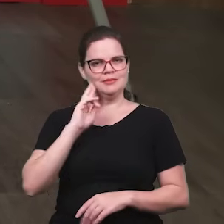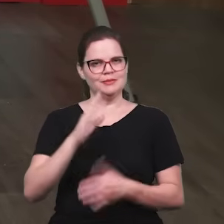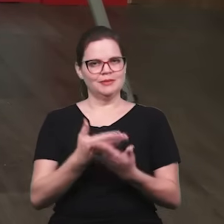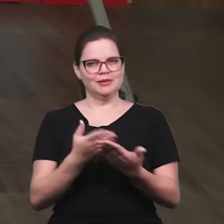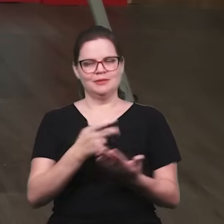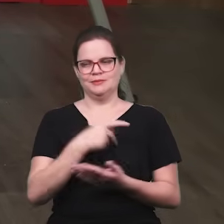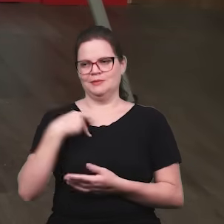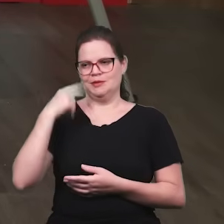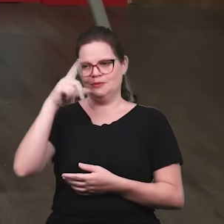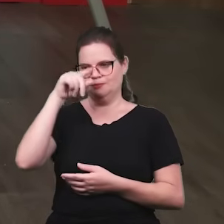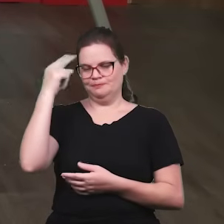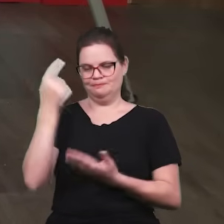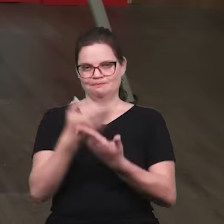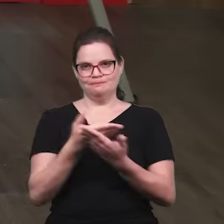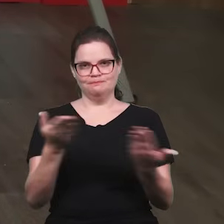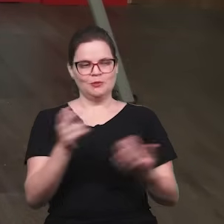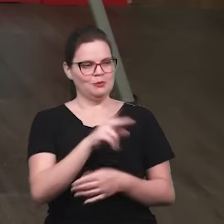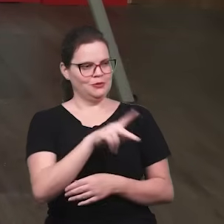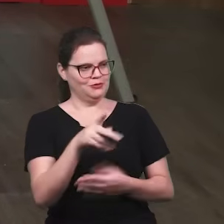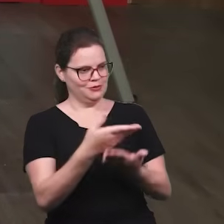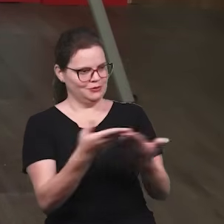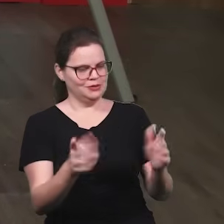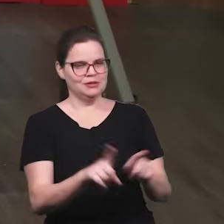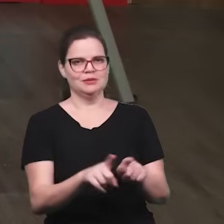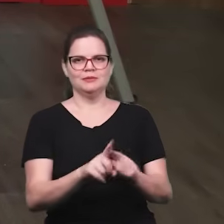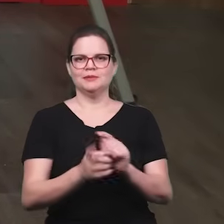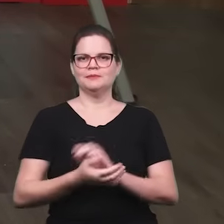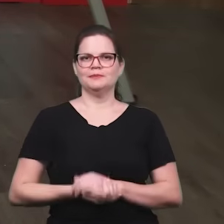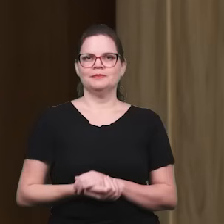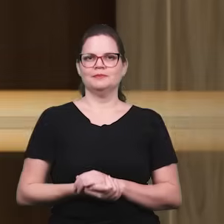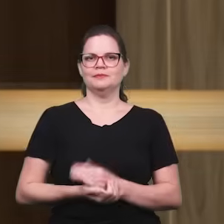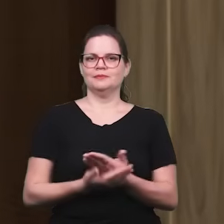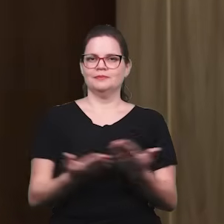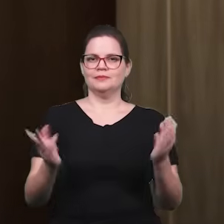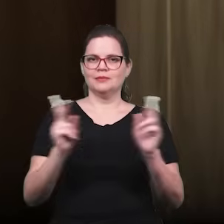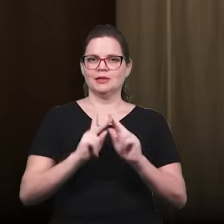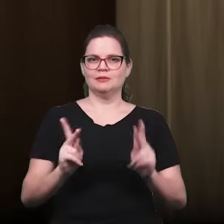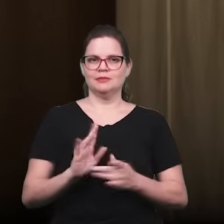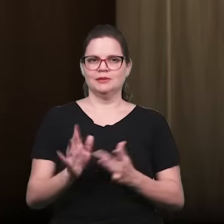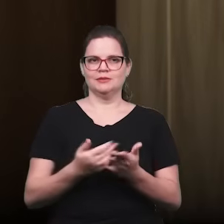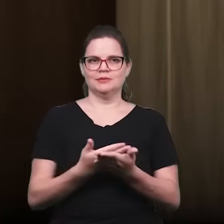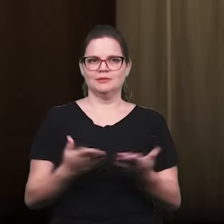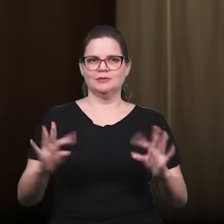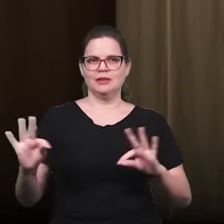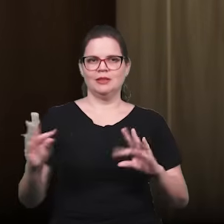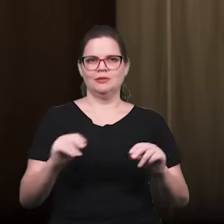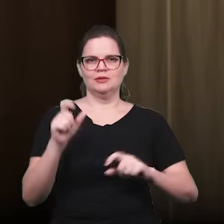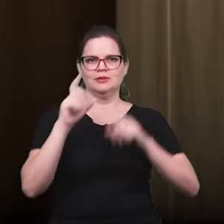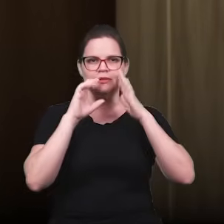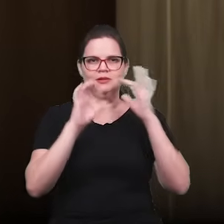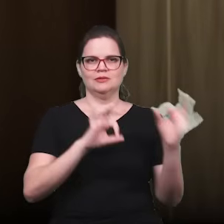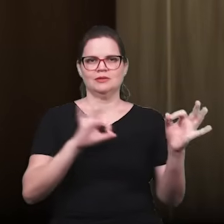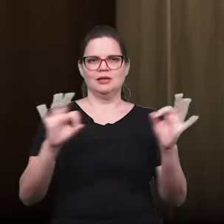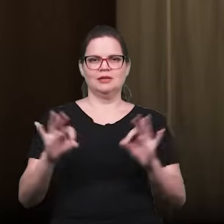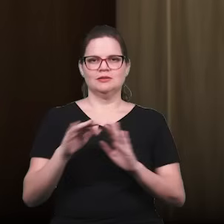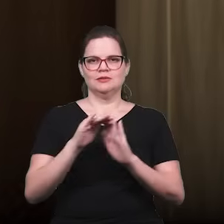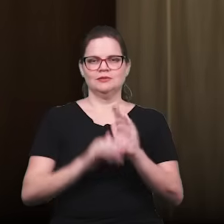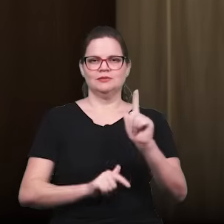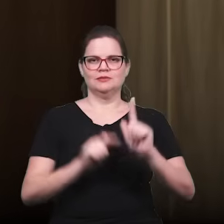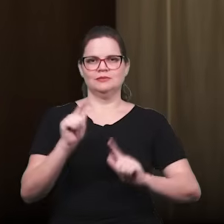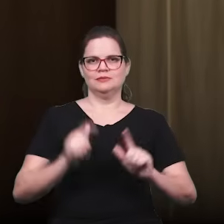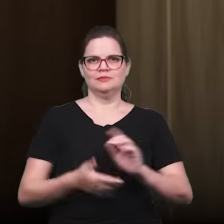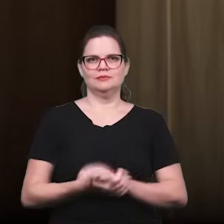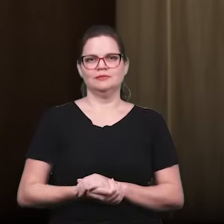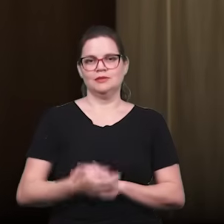do Senhor, pastor Ian, a paz do Senhor Vinícius, aqueles que nos acompanham. E a paz do Senhor a todos que têm nos acompanhado neste